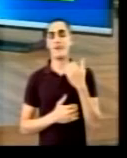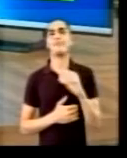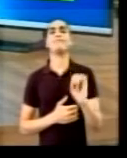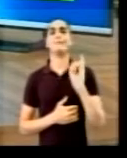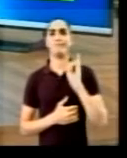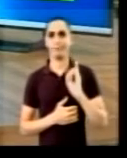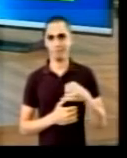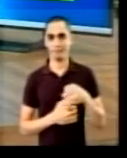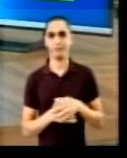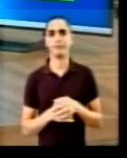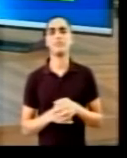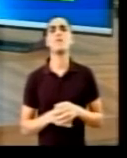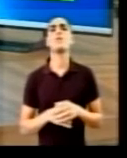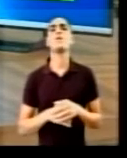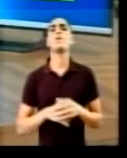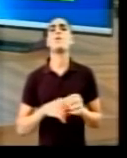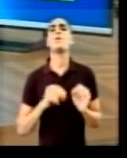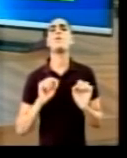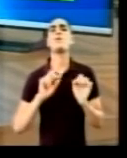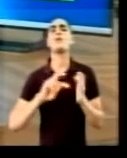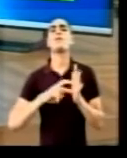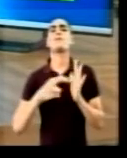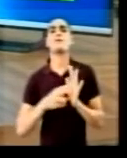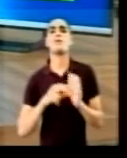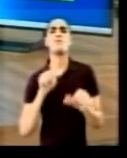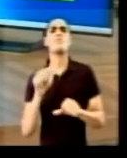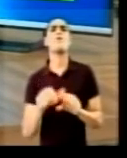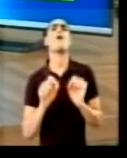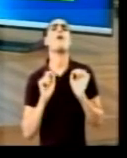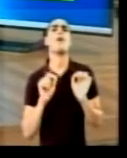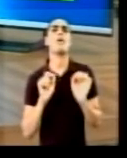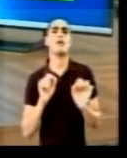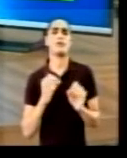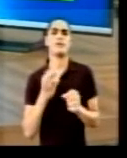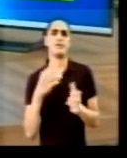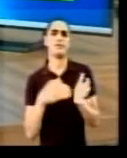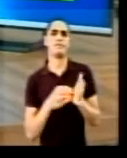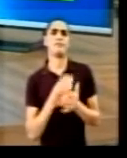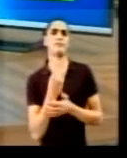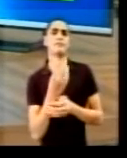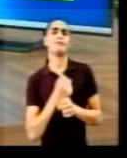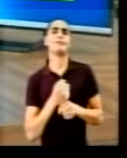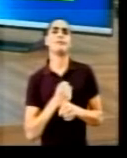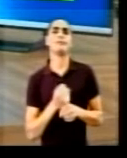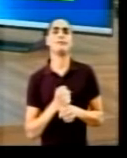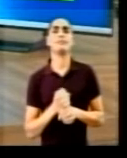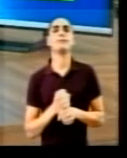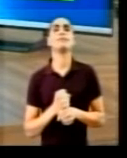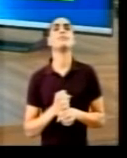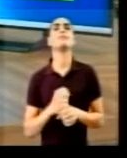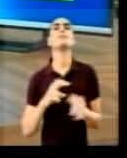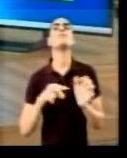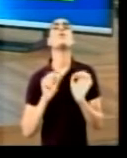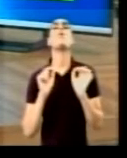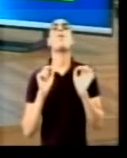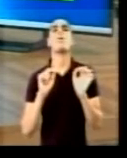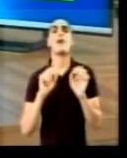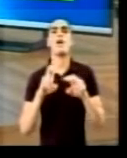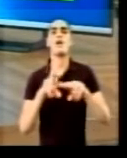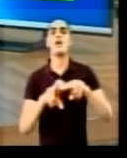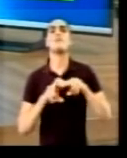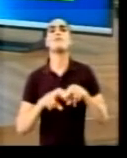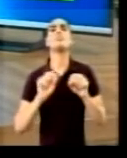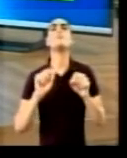que é a grande mudança que ocorreu entre os últimos 3 anos, pessoal? Chama-se Covid.